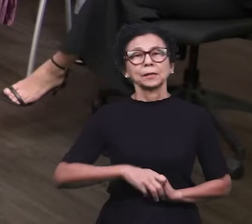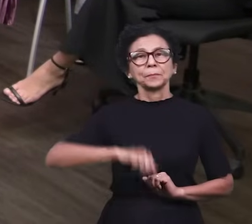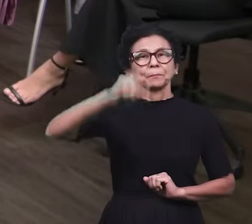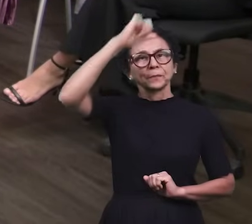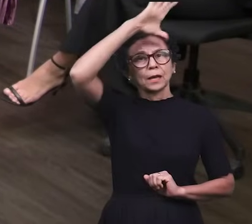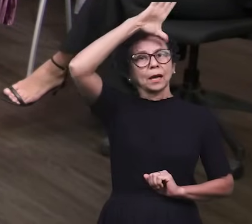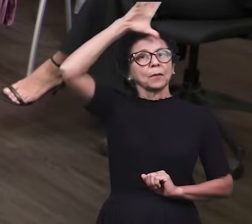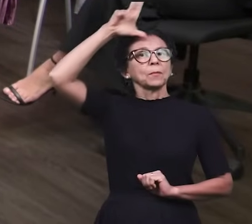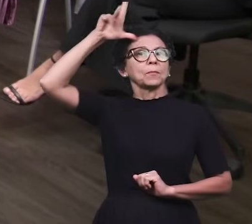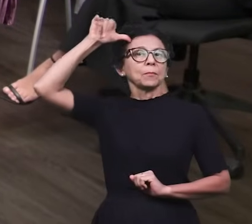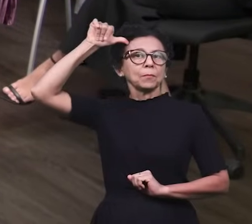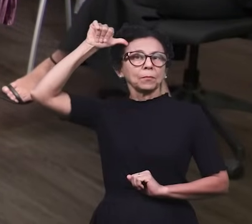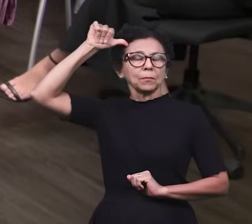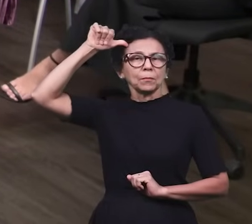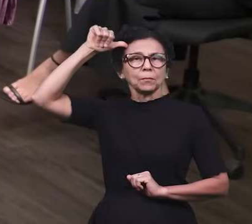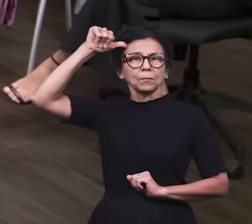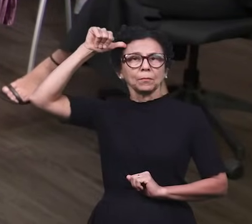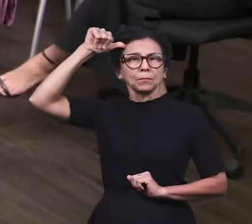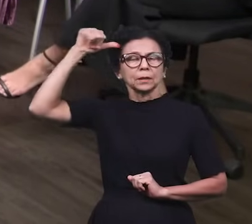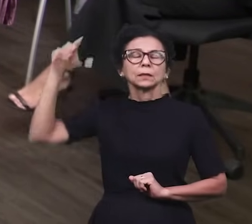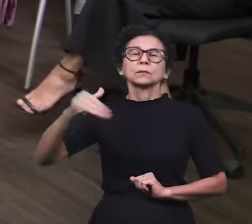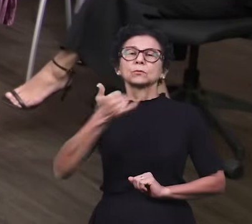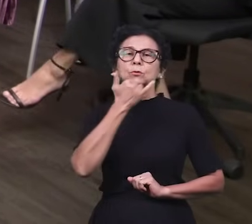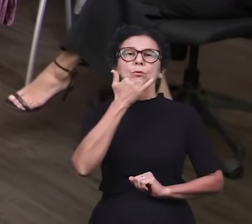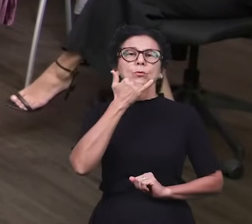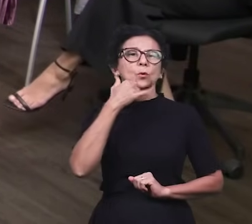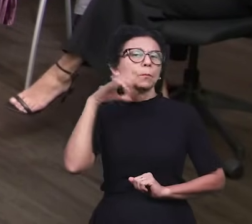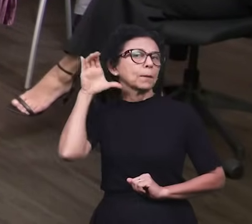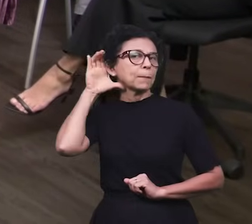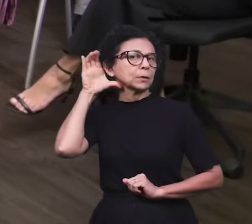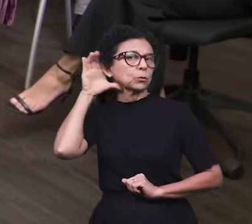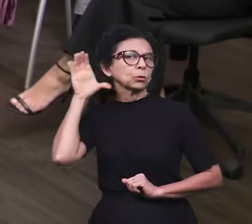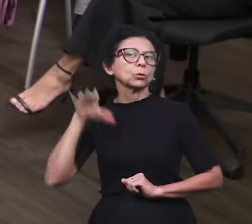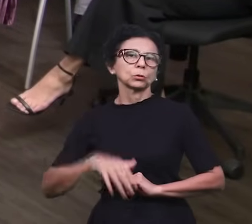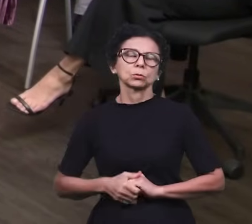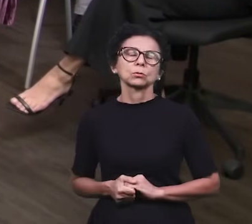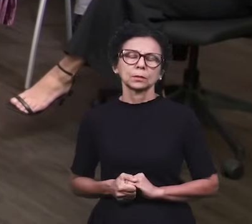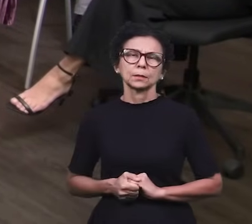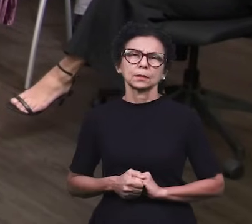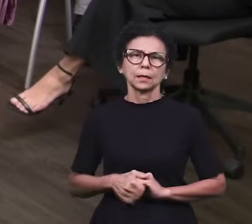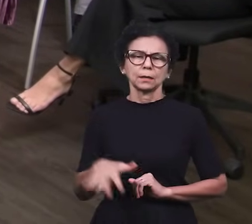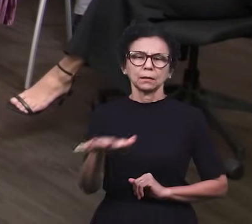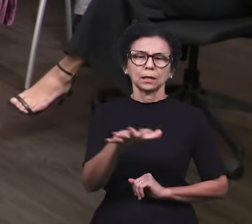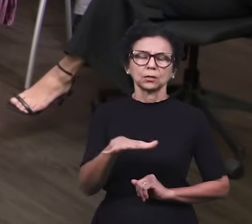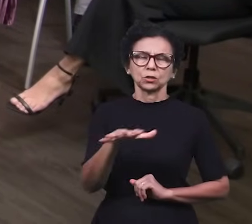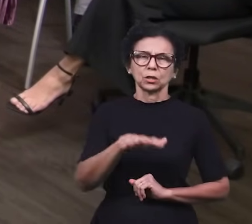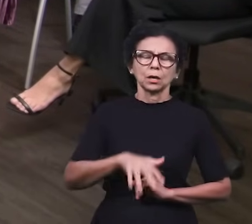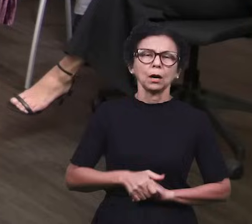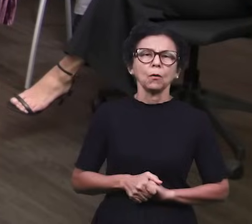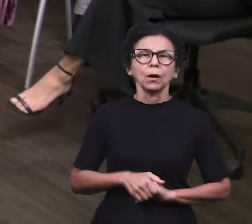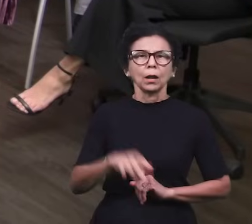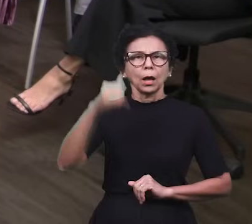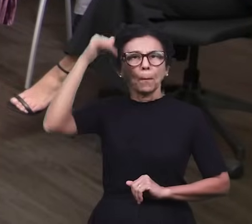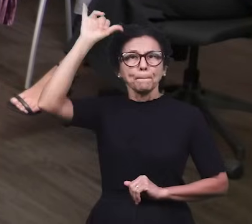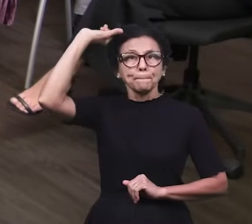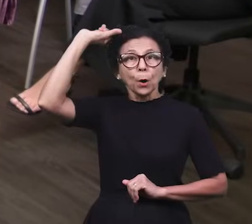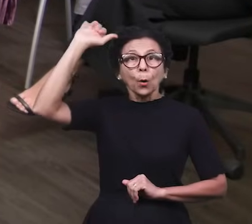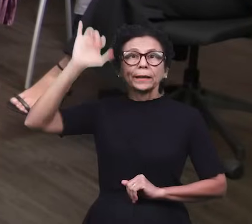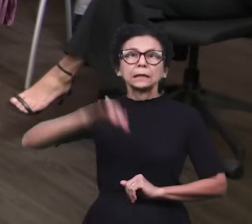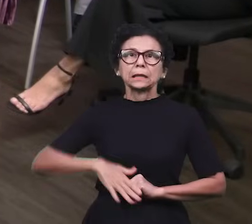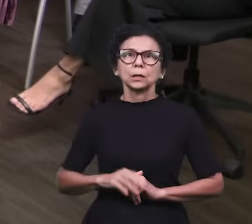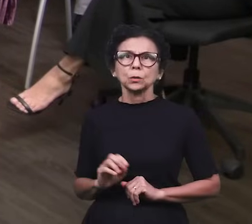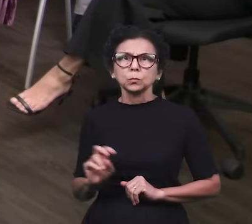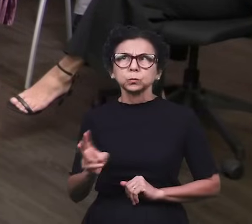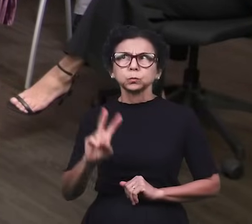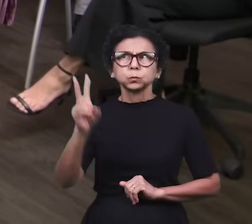E quando a gente fala de cultura do gado ser muito forte, a gente está falando de rentabilidades altíssimas ali, de você comprar um gado e vender pouco tempo depois com 30% de